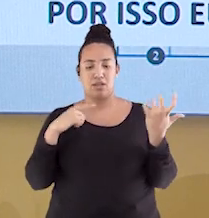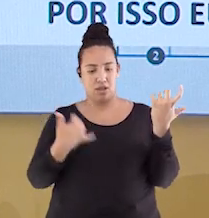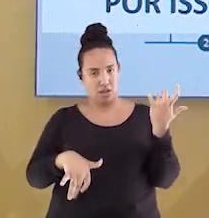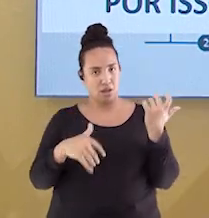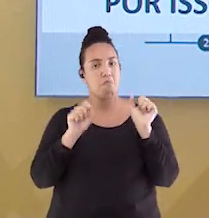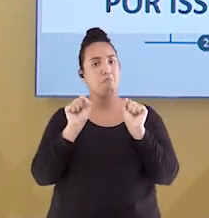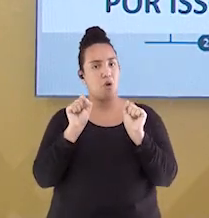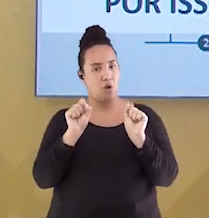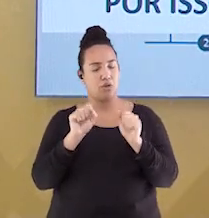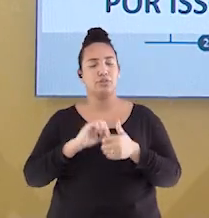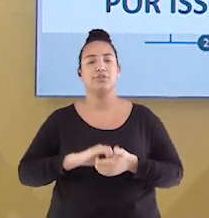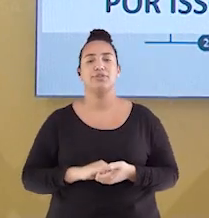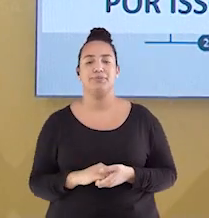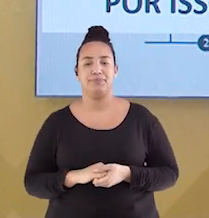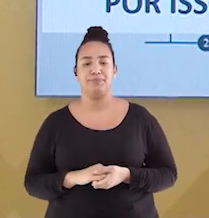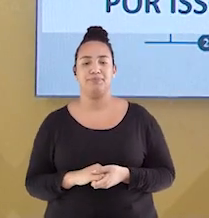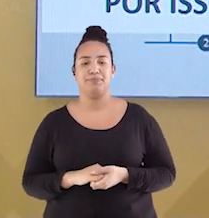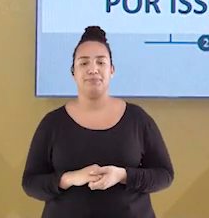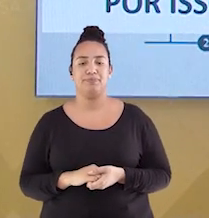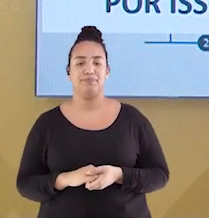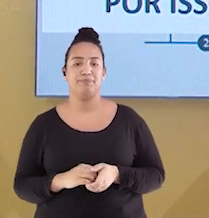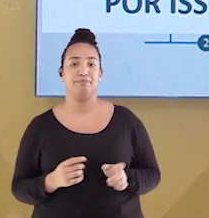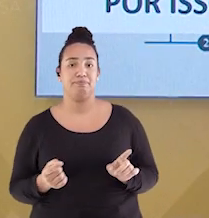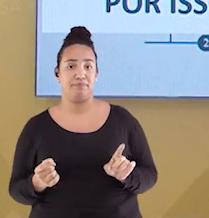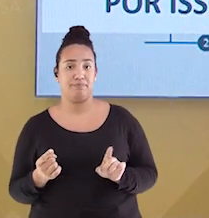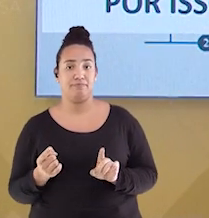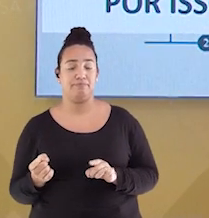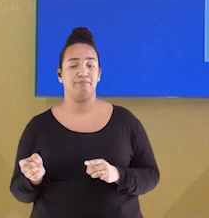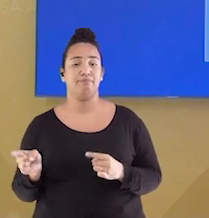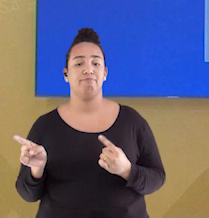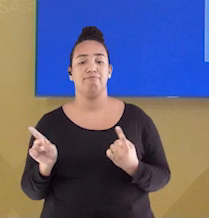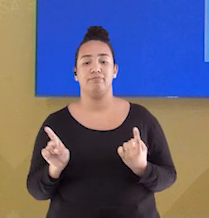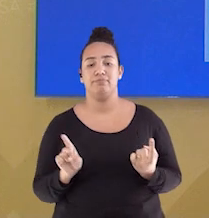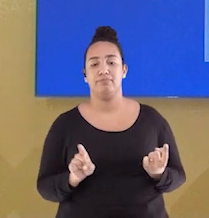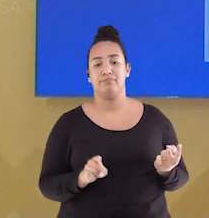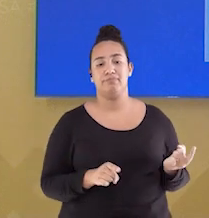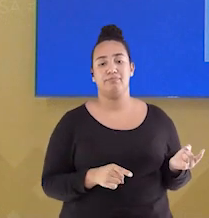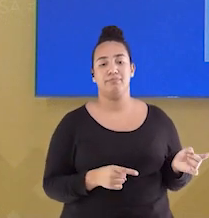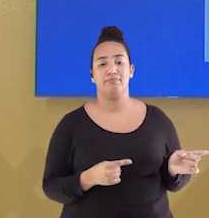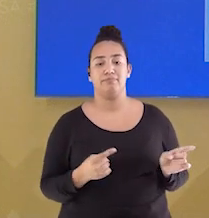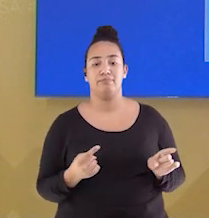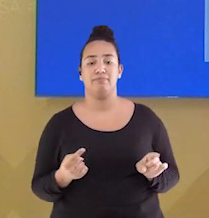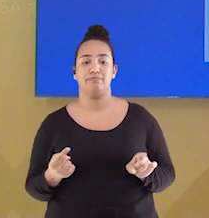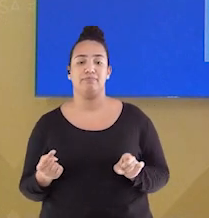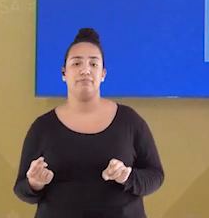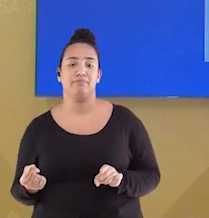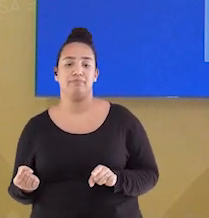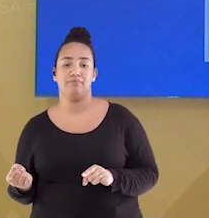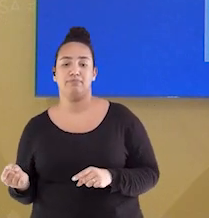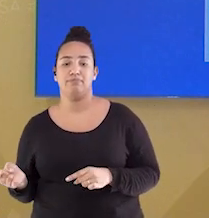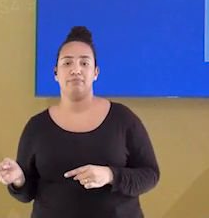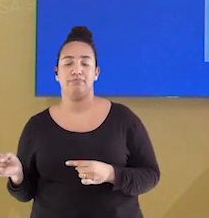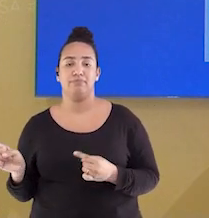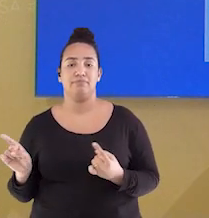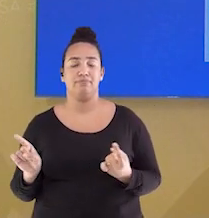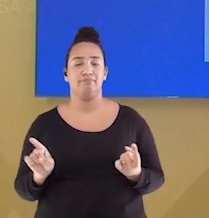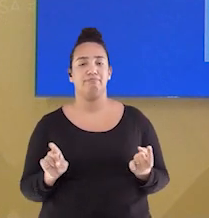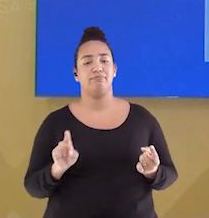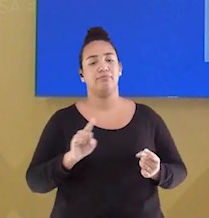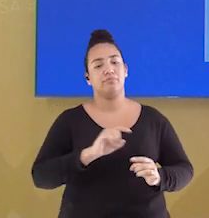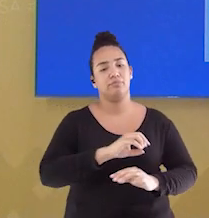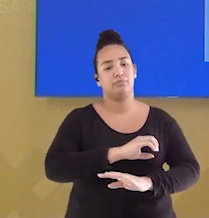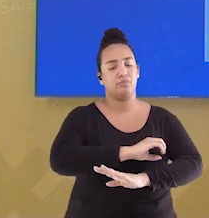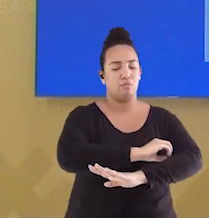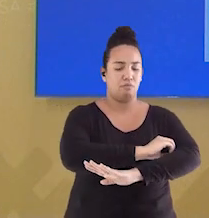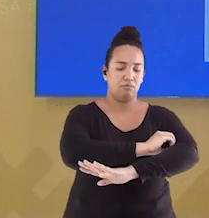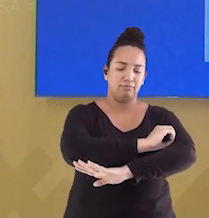lá? Um, dois, três, quatro. Vem nascendo o sol e